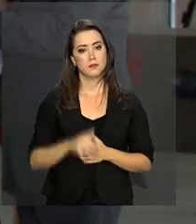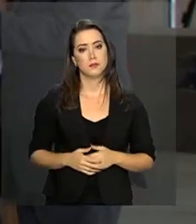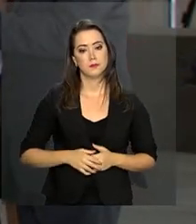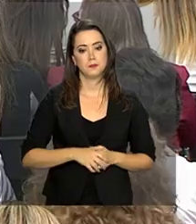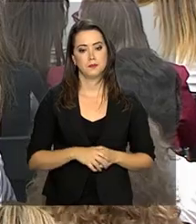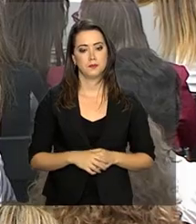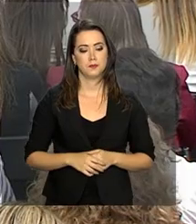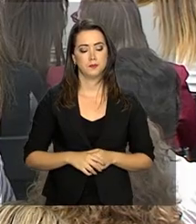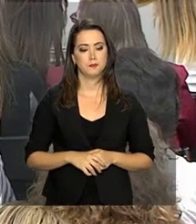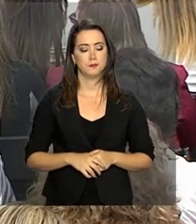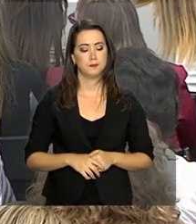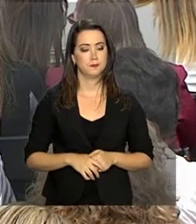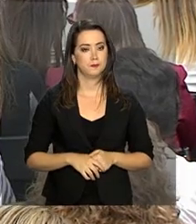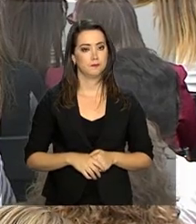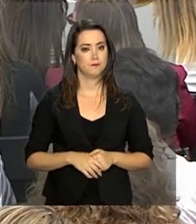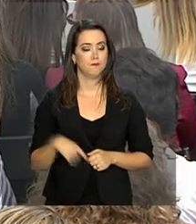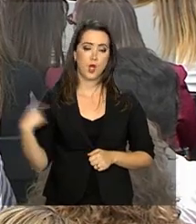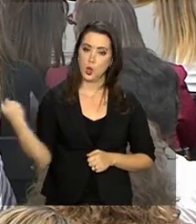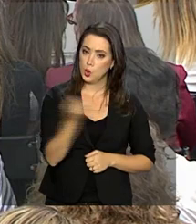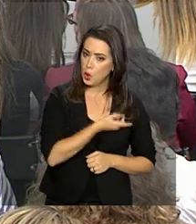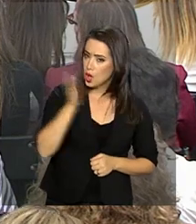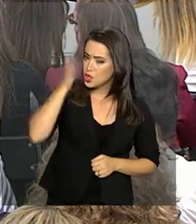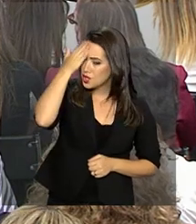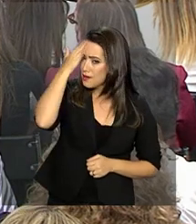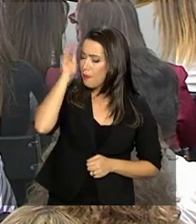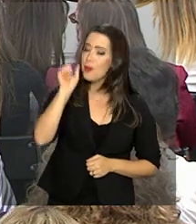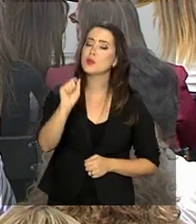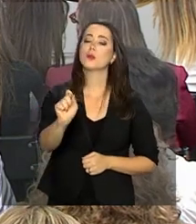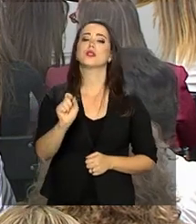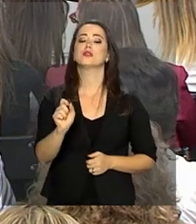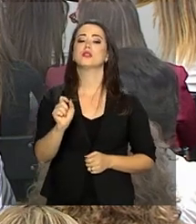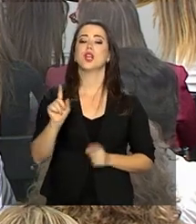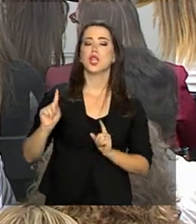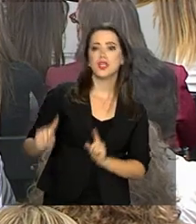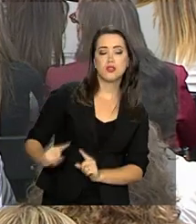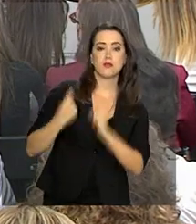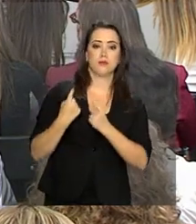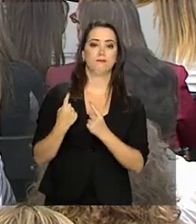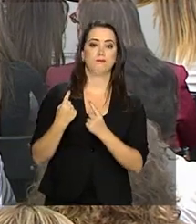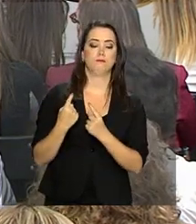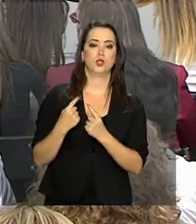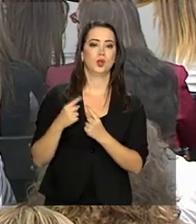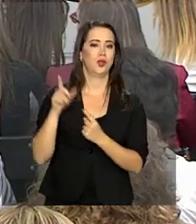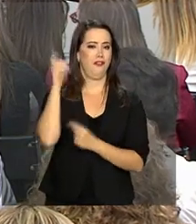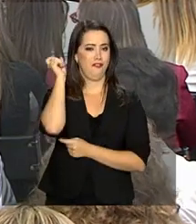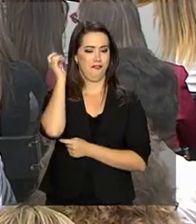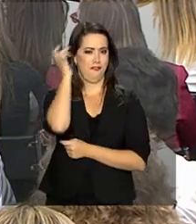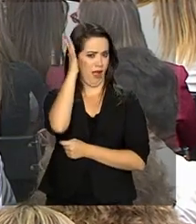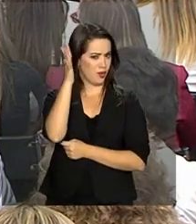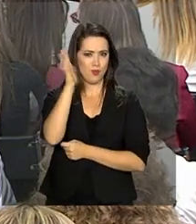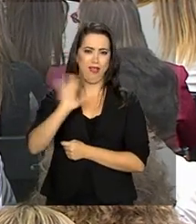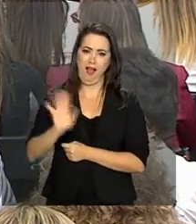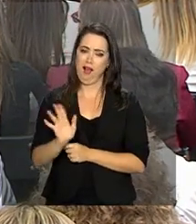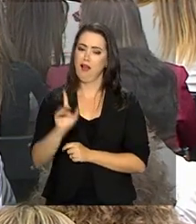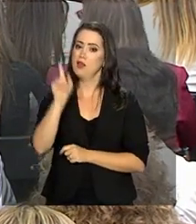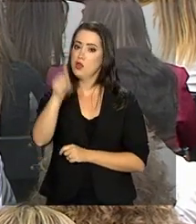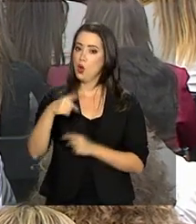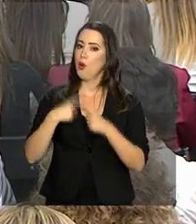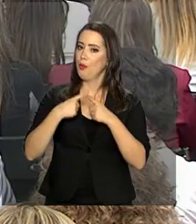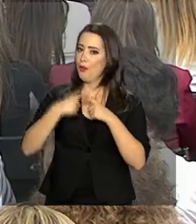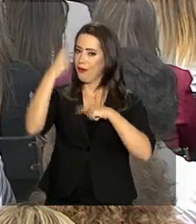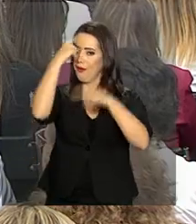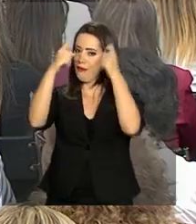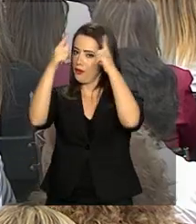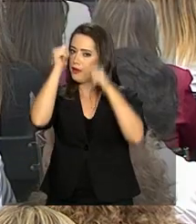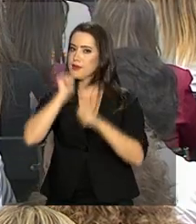Nós todos sabemos que esse desafio, né, Não é fácil. Afinal, a violência contra a